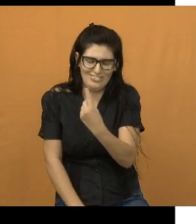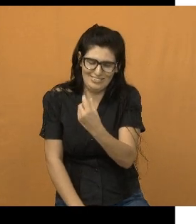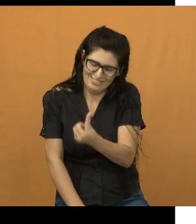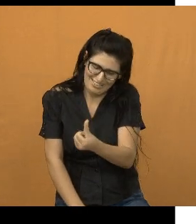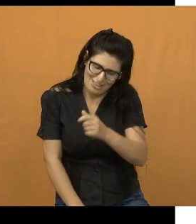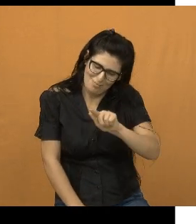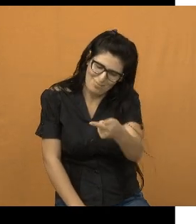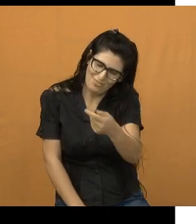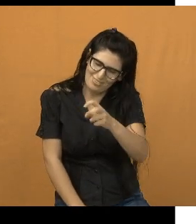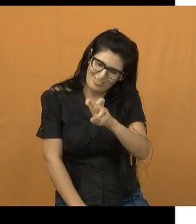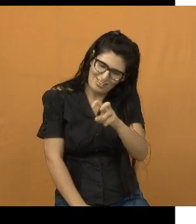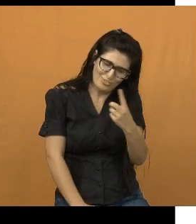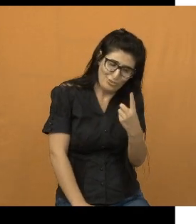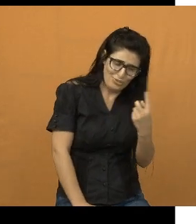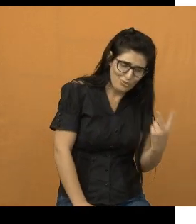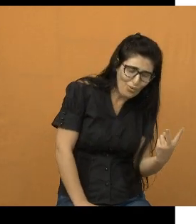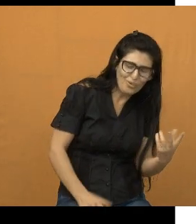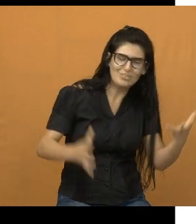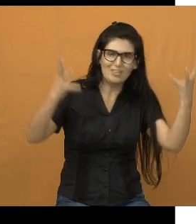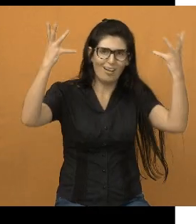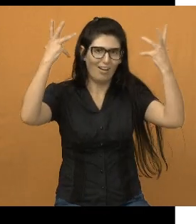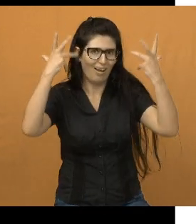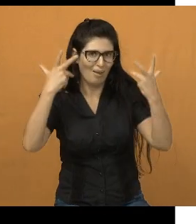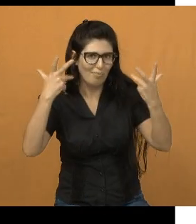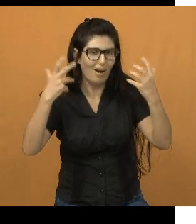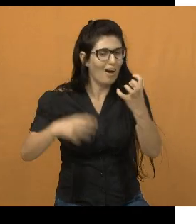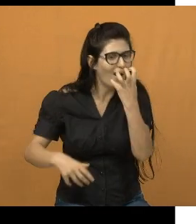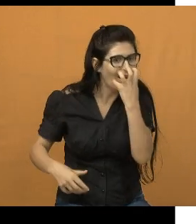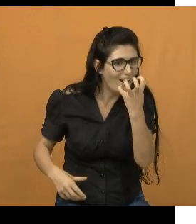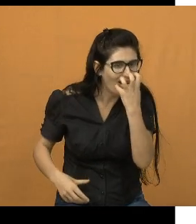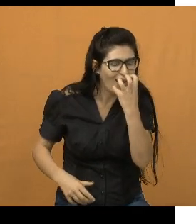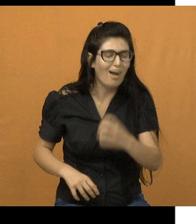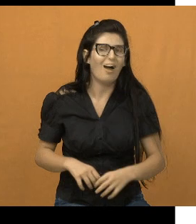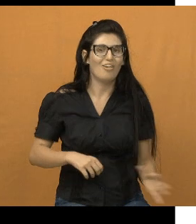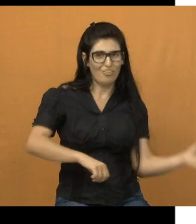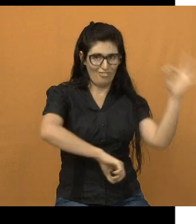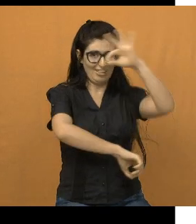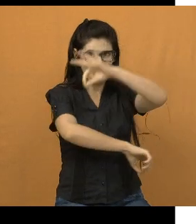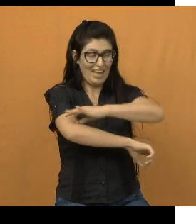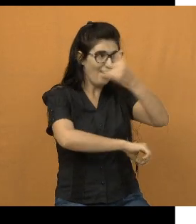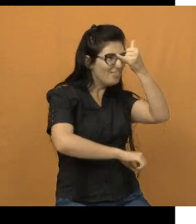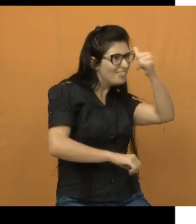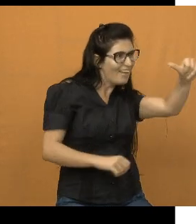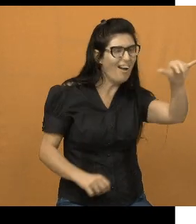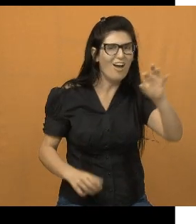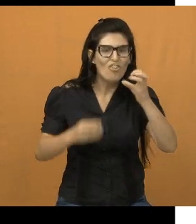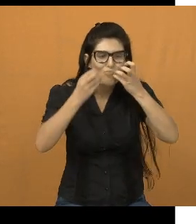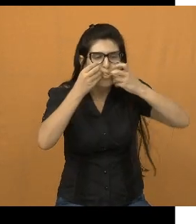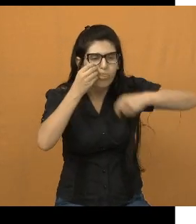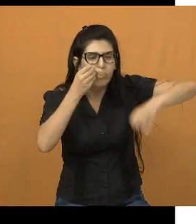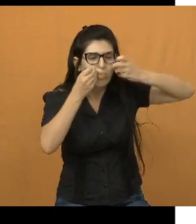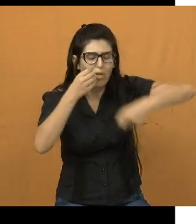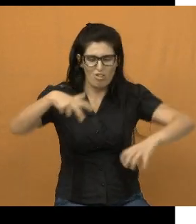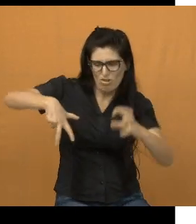16.512 caninos e felinos vacinados contra a raiva.